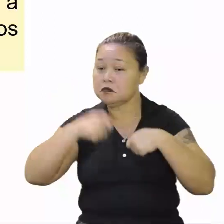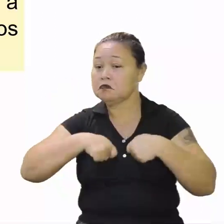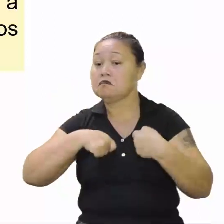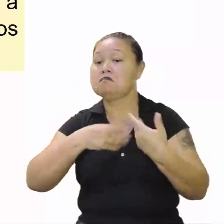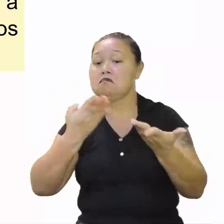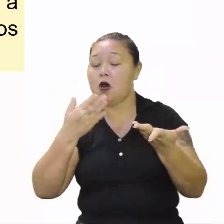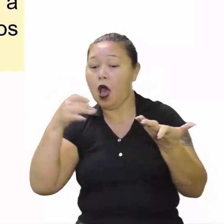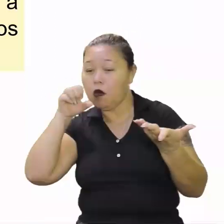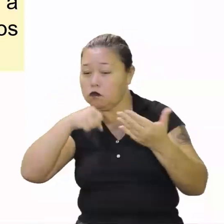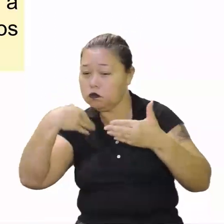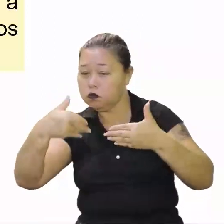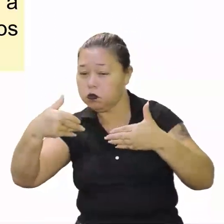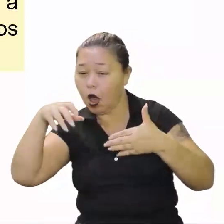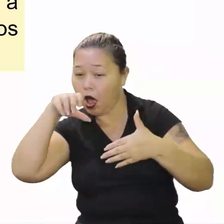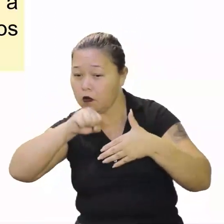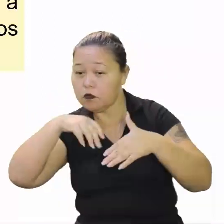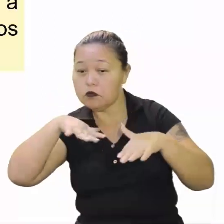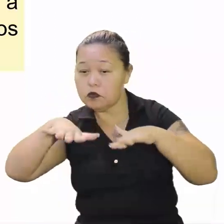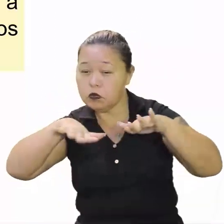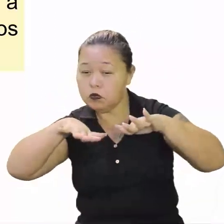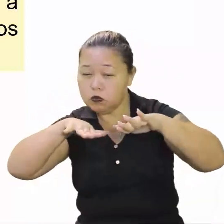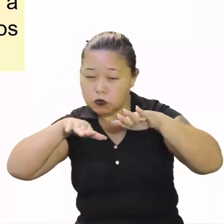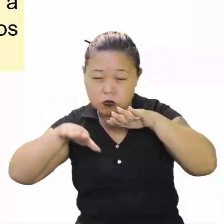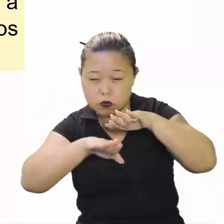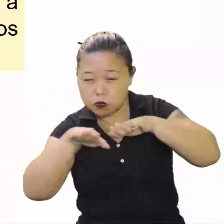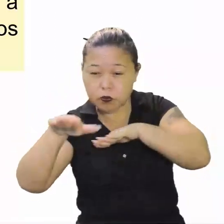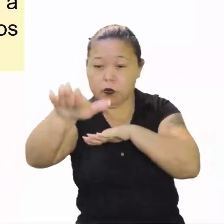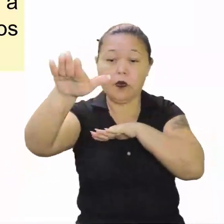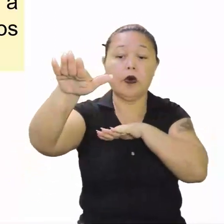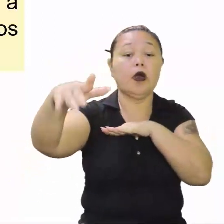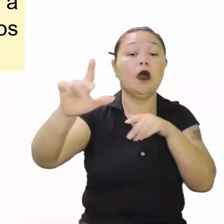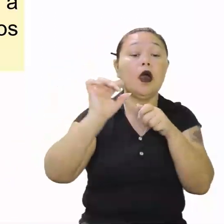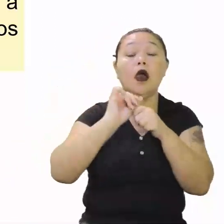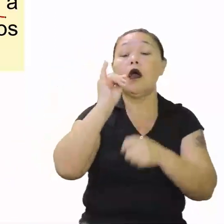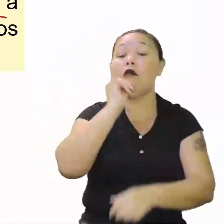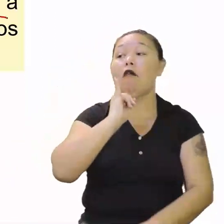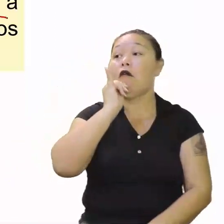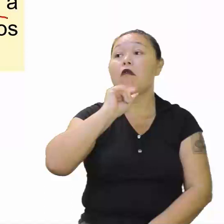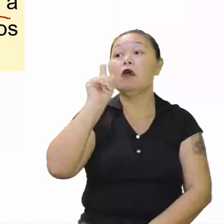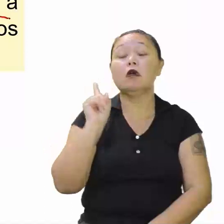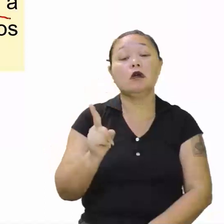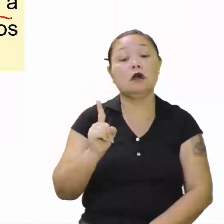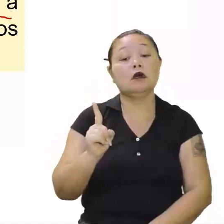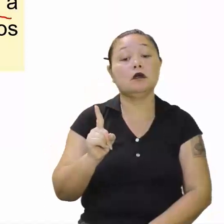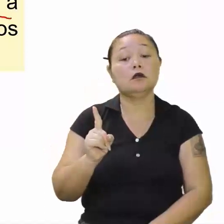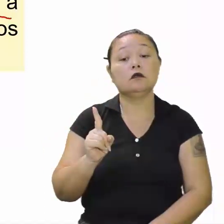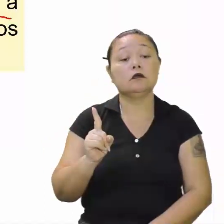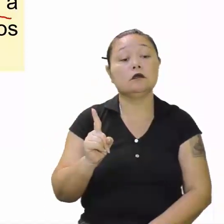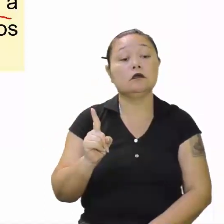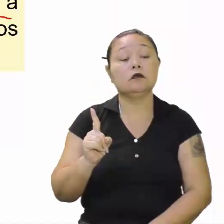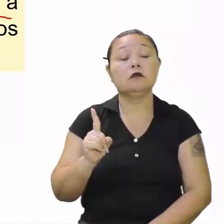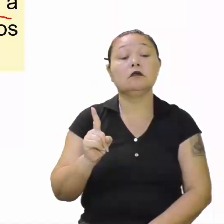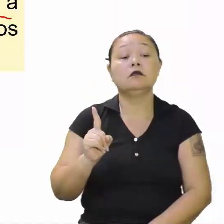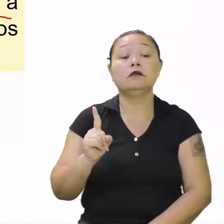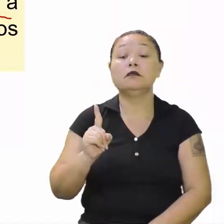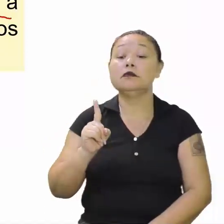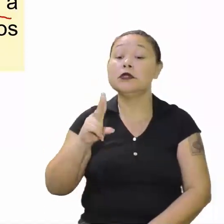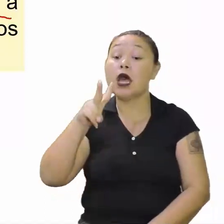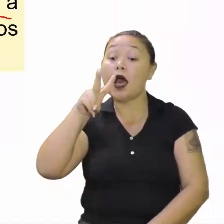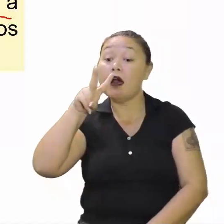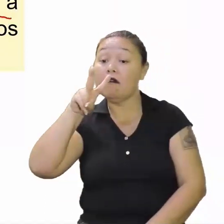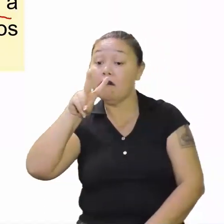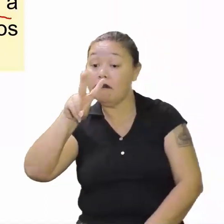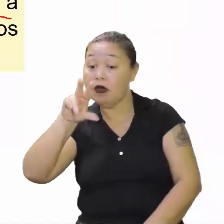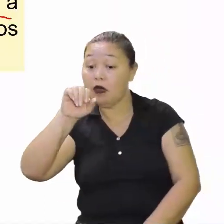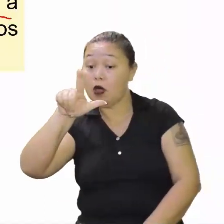de desenvolver movimento. Nesse exemplo em questão, a